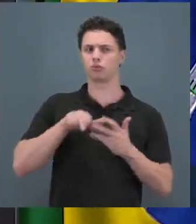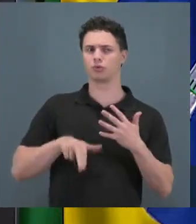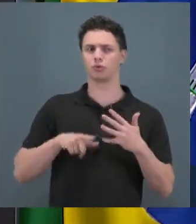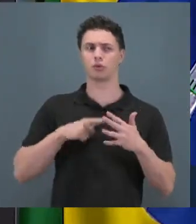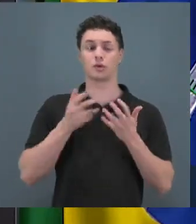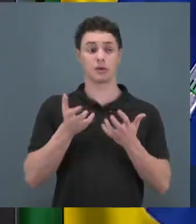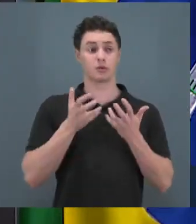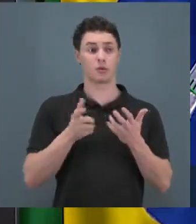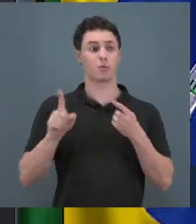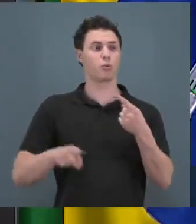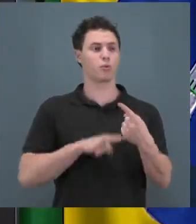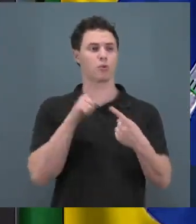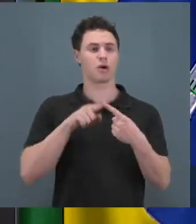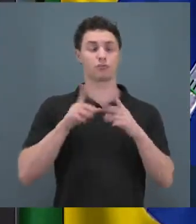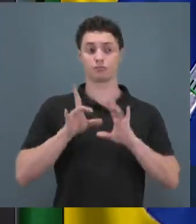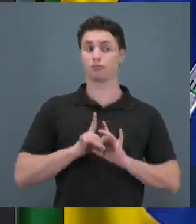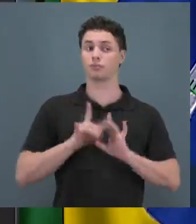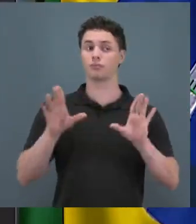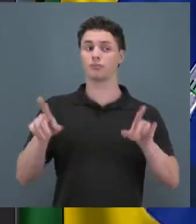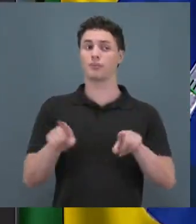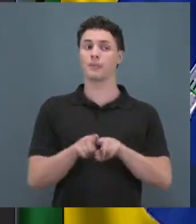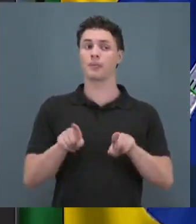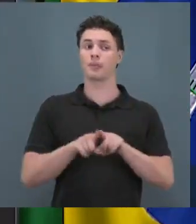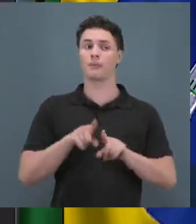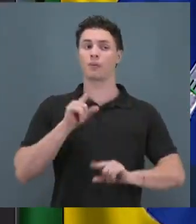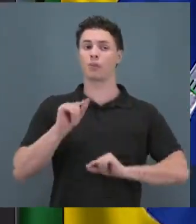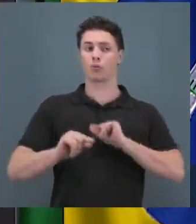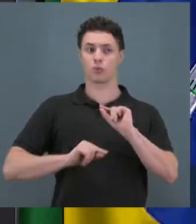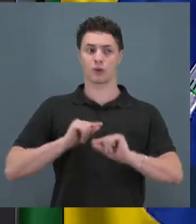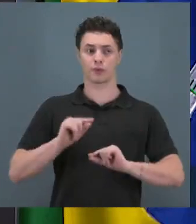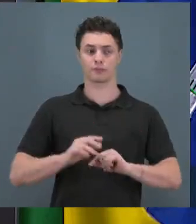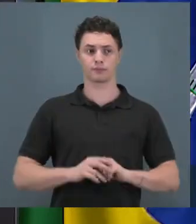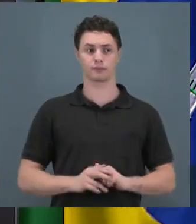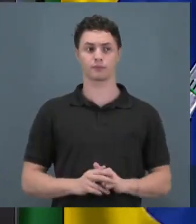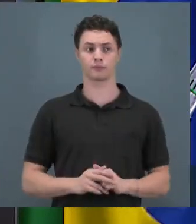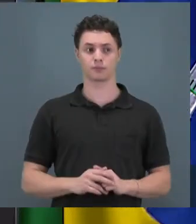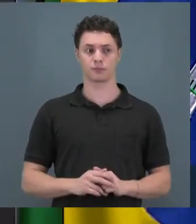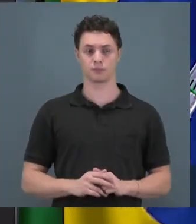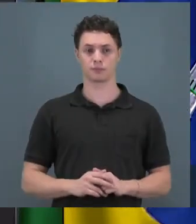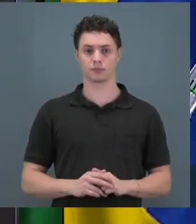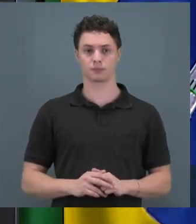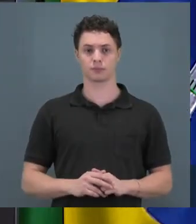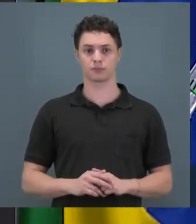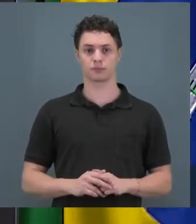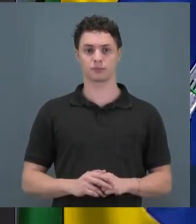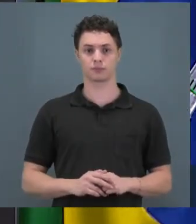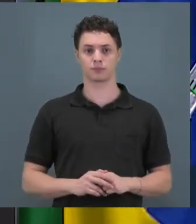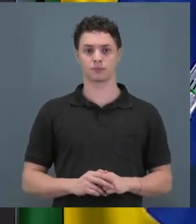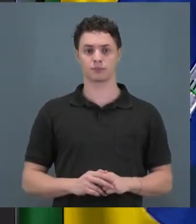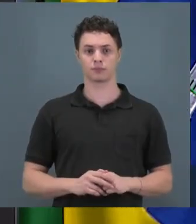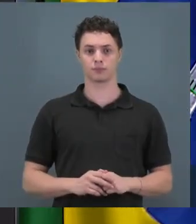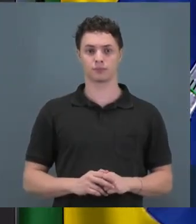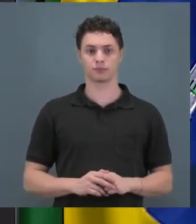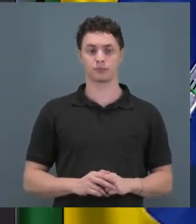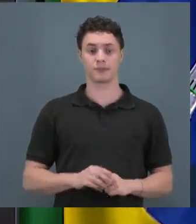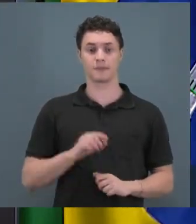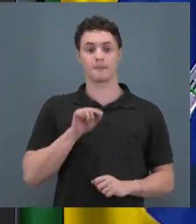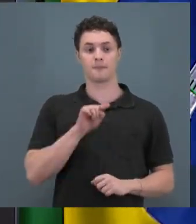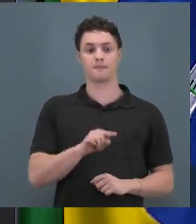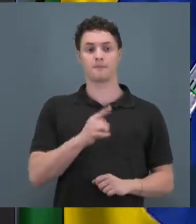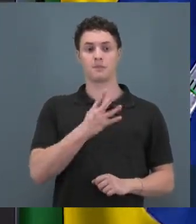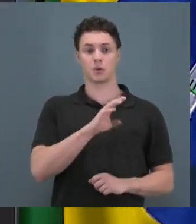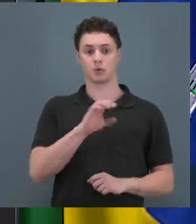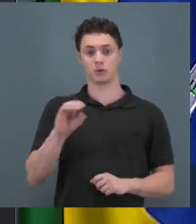pretende liberar, senador Espiridião Amin, senador Wellington Fagundes,